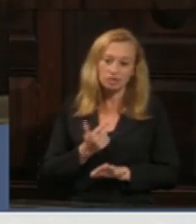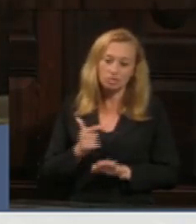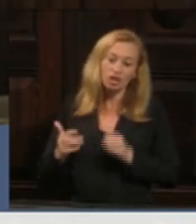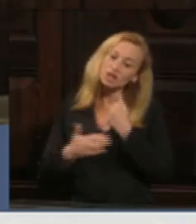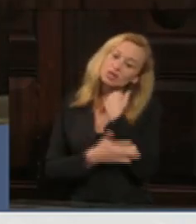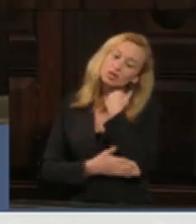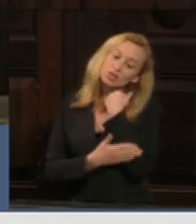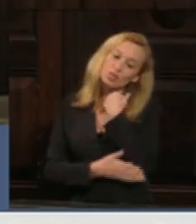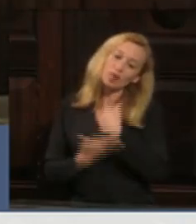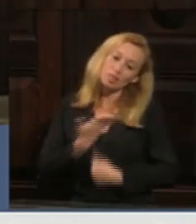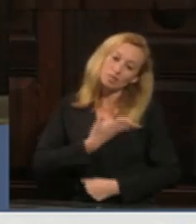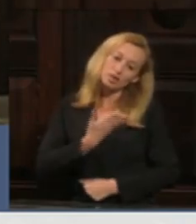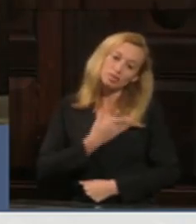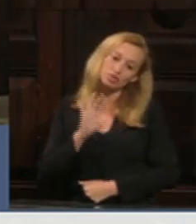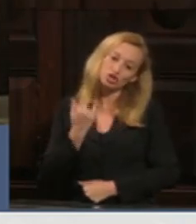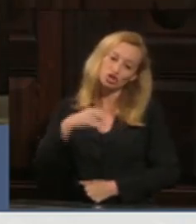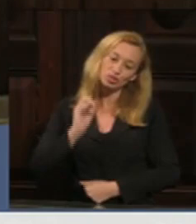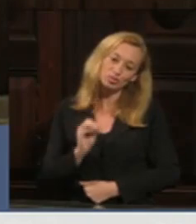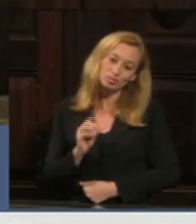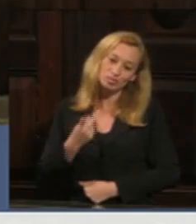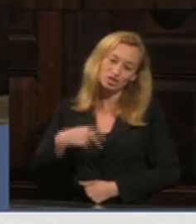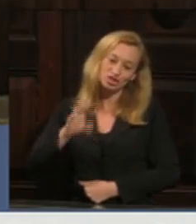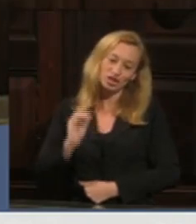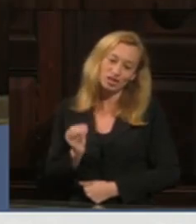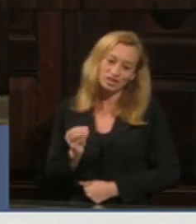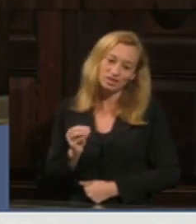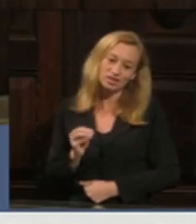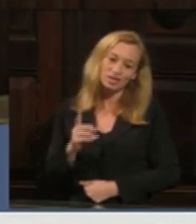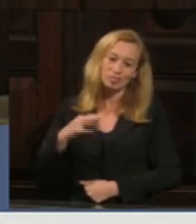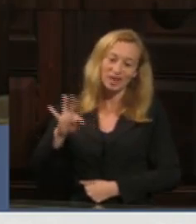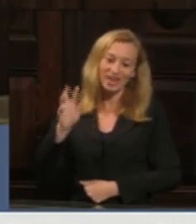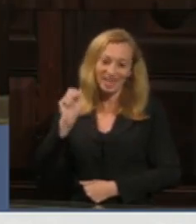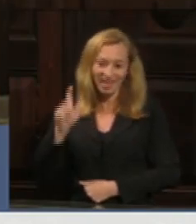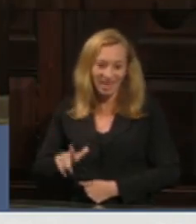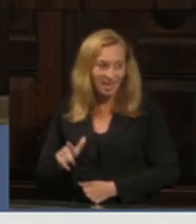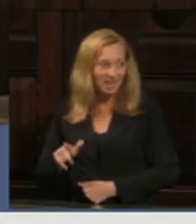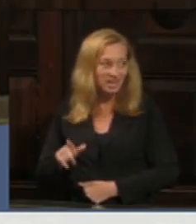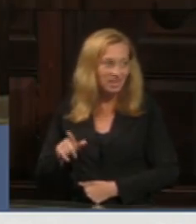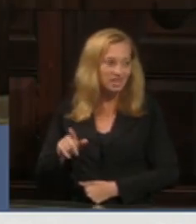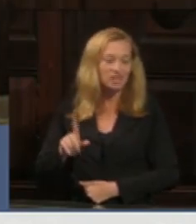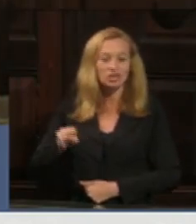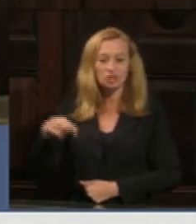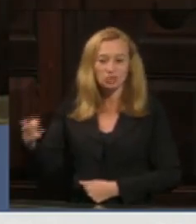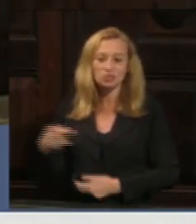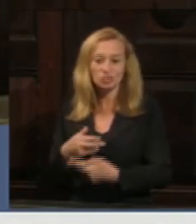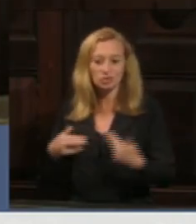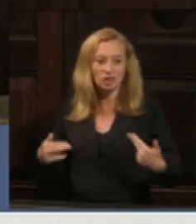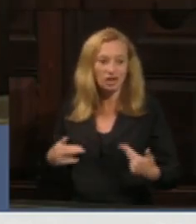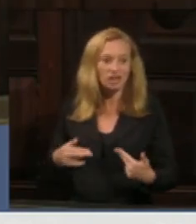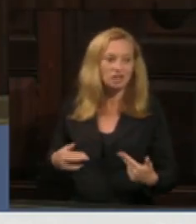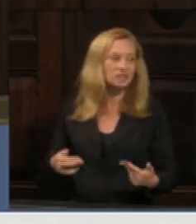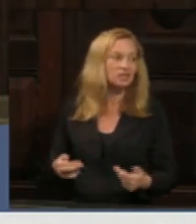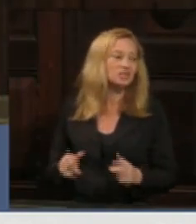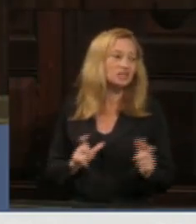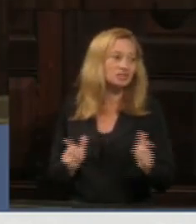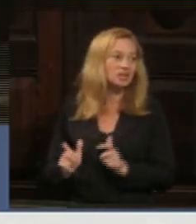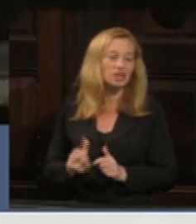amigo deputado Chico Machado, que Macaé, a região é toda sua. Eu acho que você vai cuidar muito bem também deles. Muito obrigado,